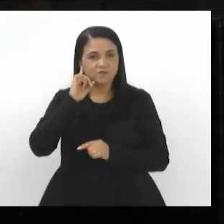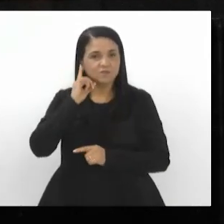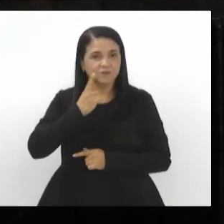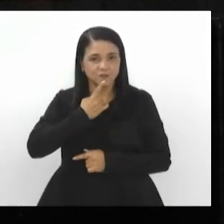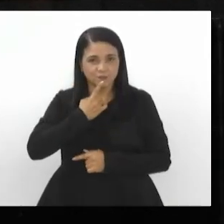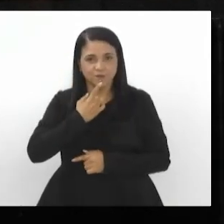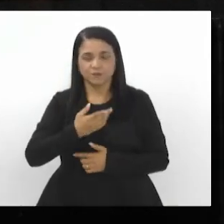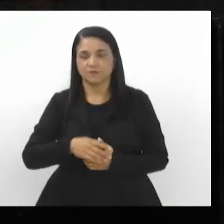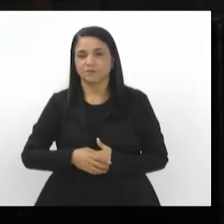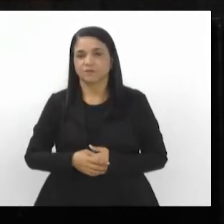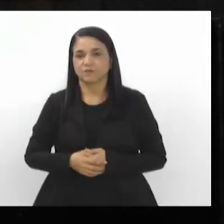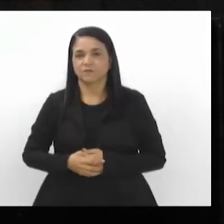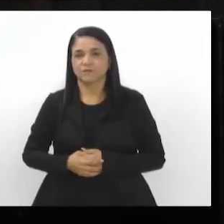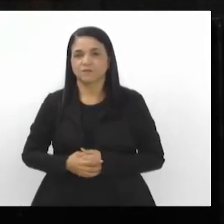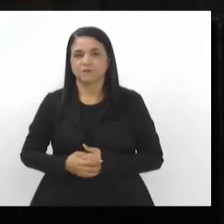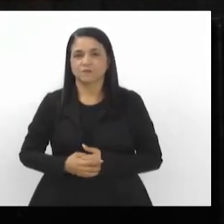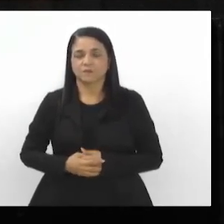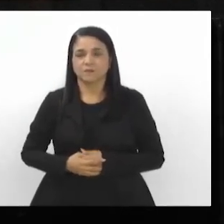auditivos.